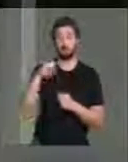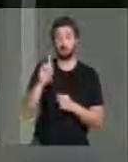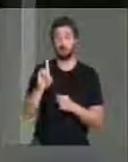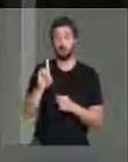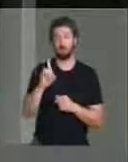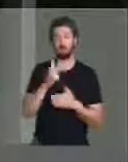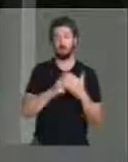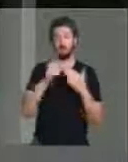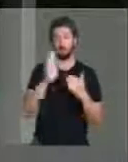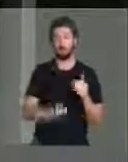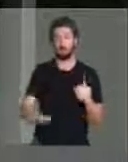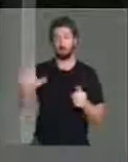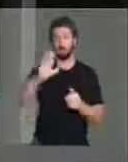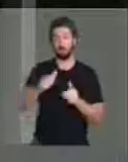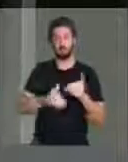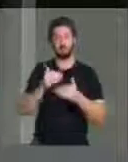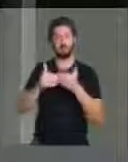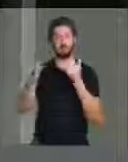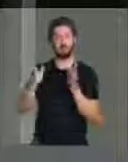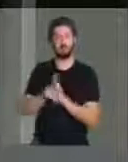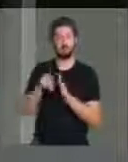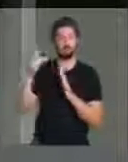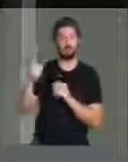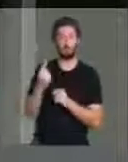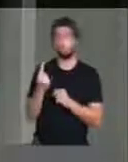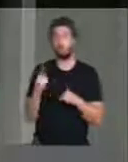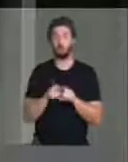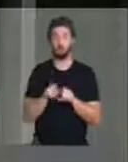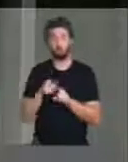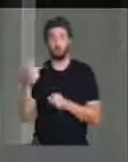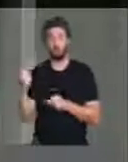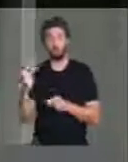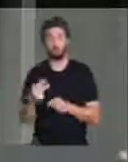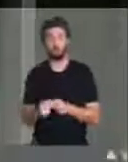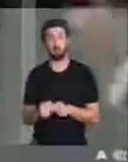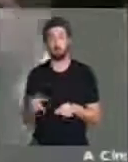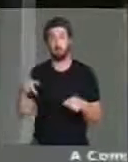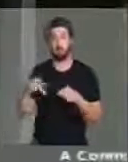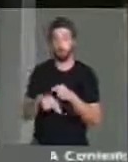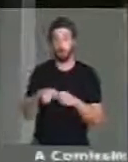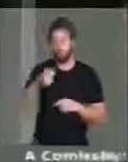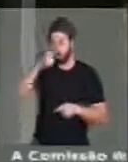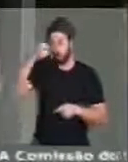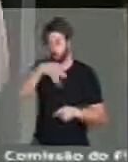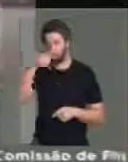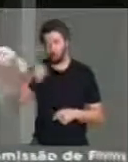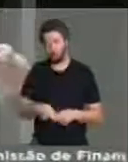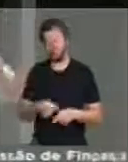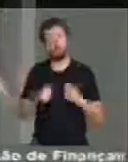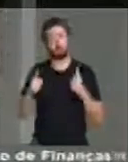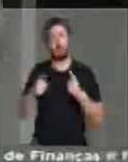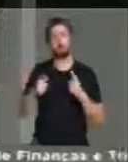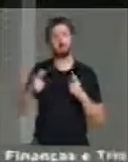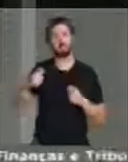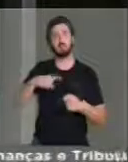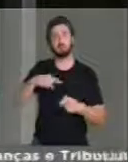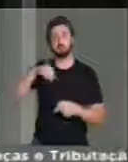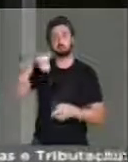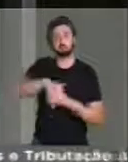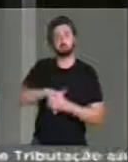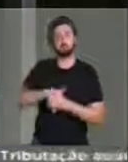Planos Nacionais de Desenvolvimento 1 e 2, com aquele corte autoritário, mas todos eles,